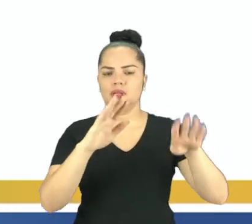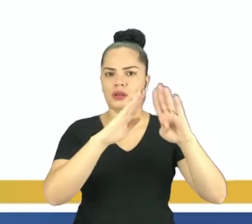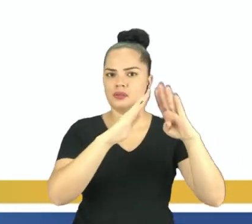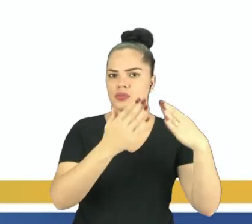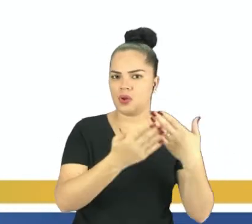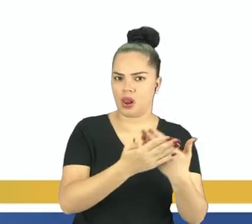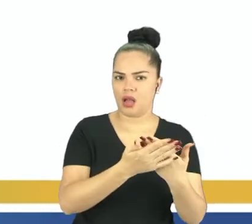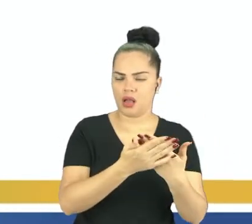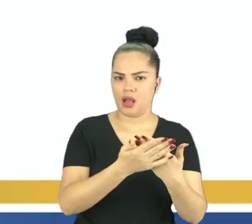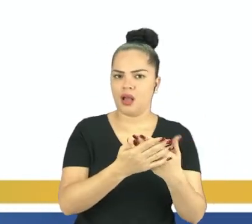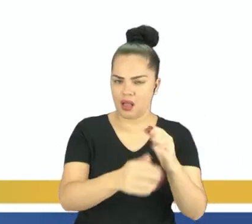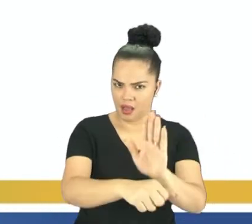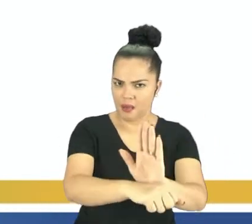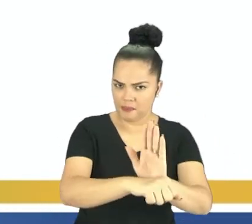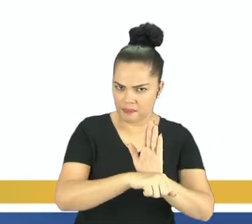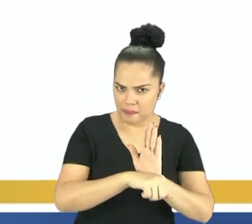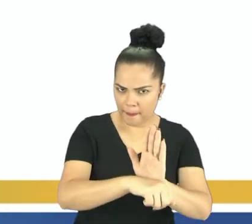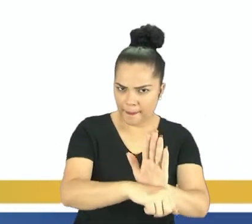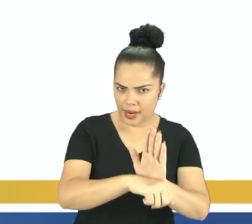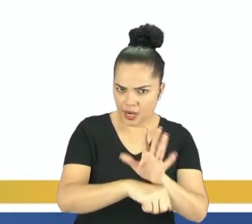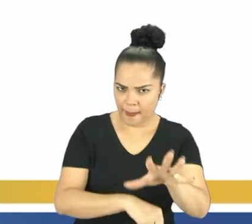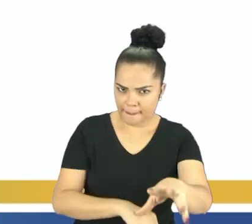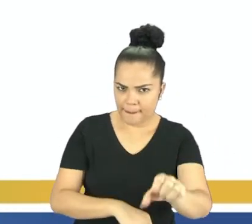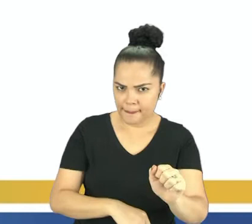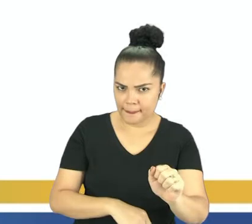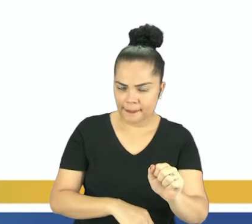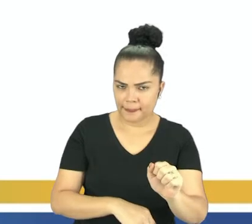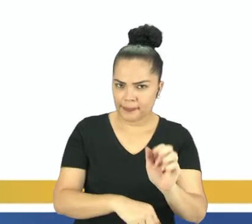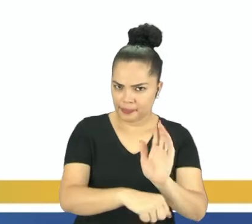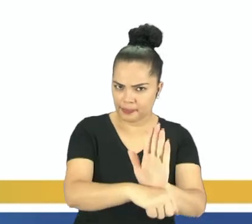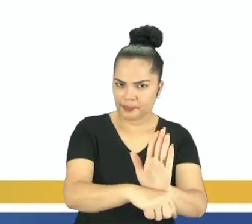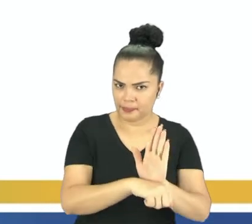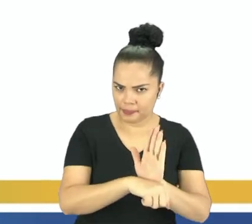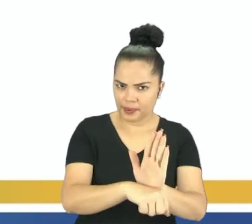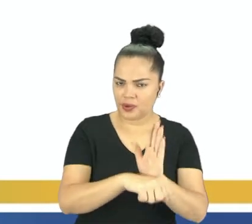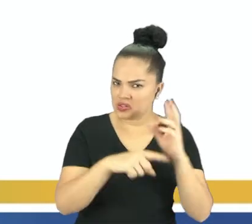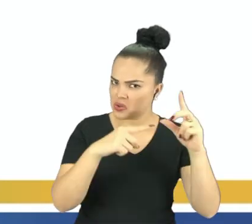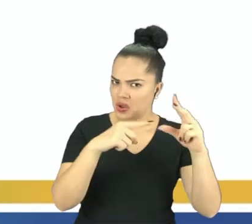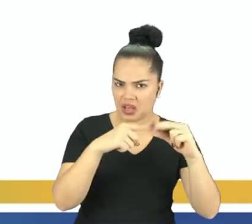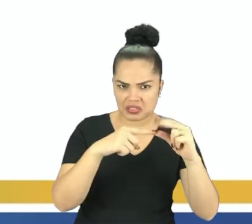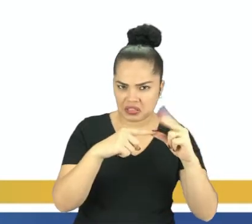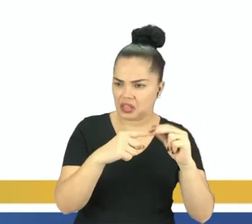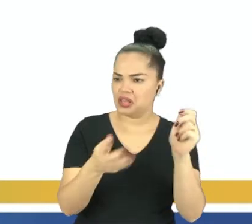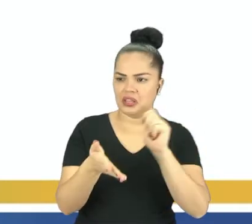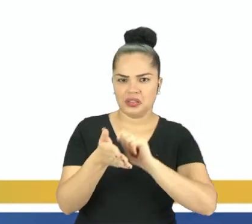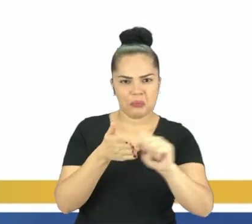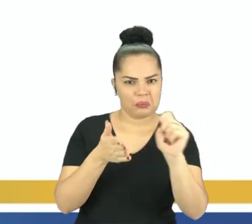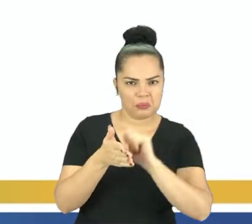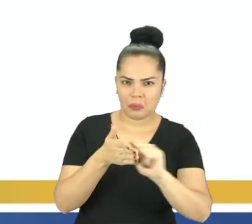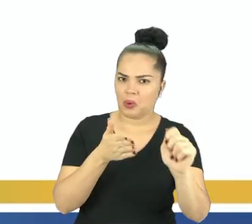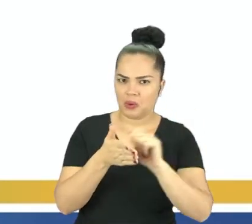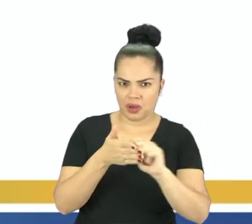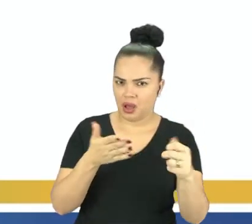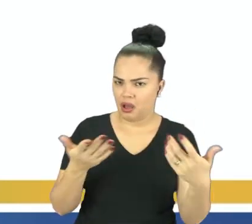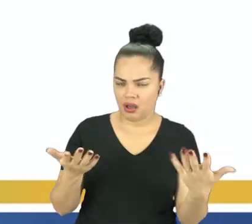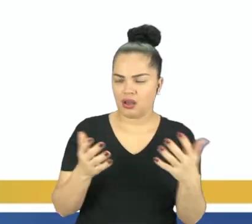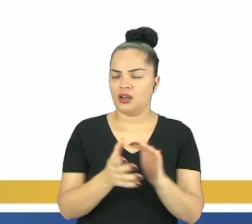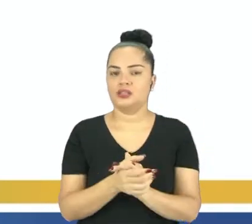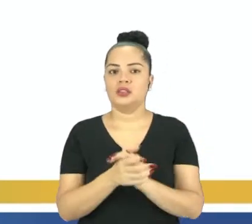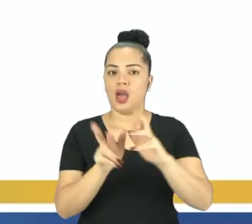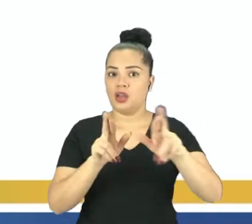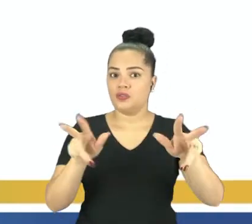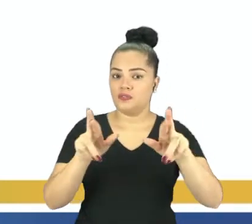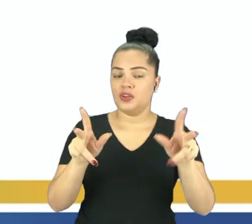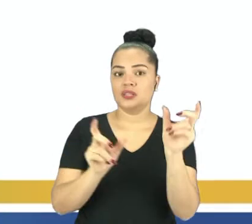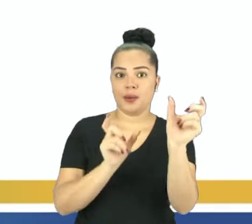pegar emprestado a sua... Aí no exemplo eu coloquei caneta, mas pode ser, como eu falei, qualquer coisa, certo? Pessoal, a diferença entre as